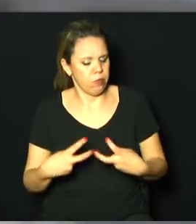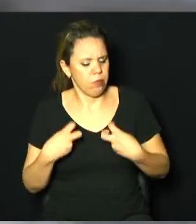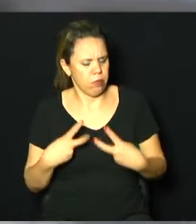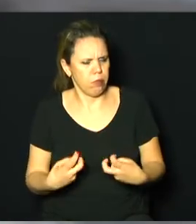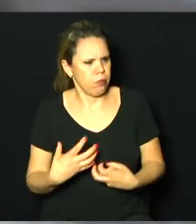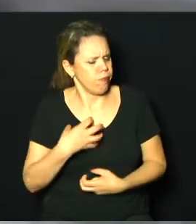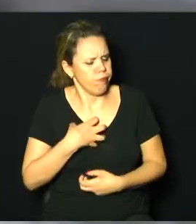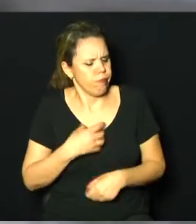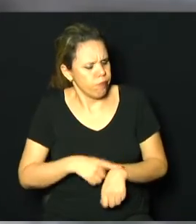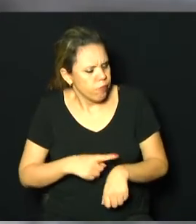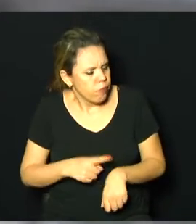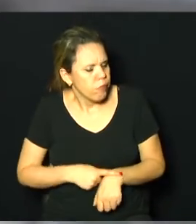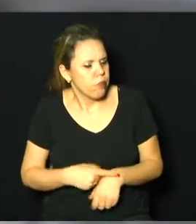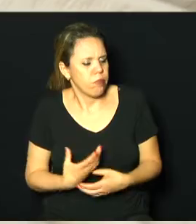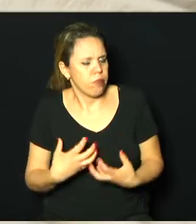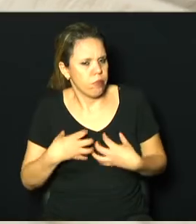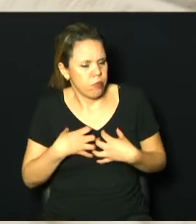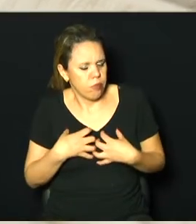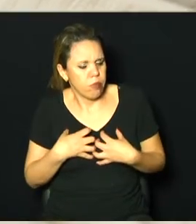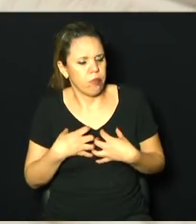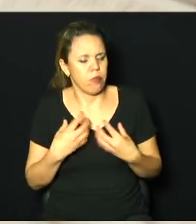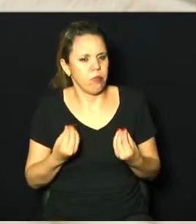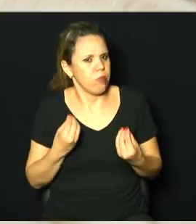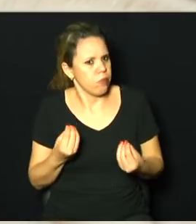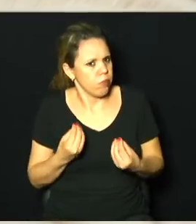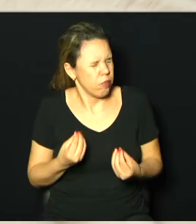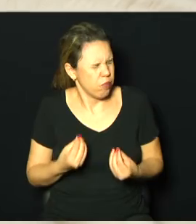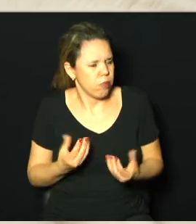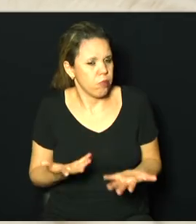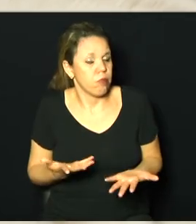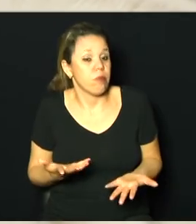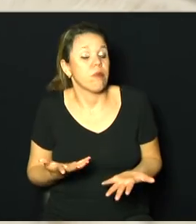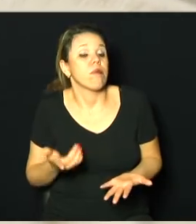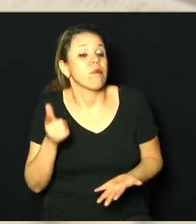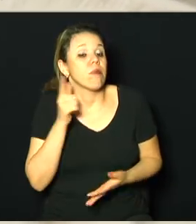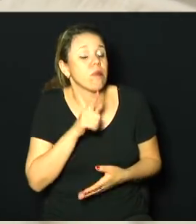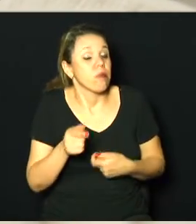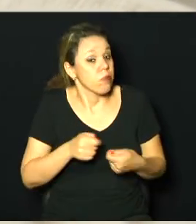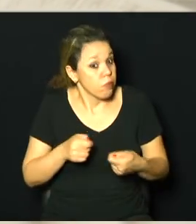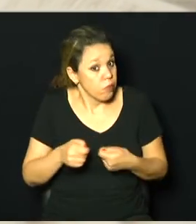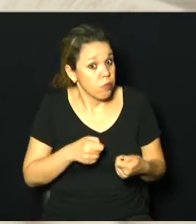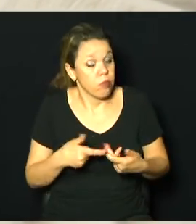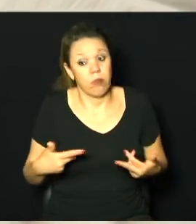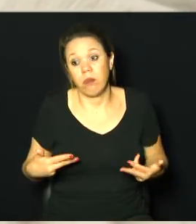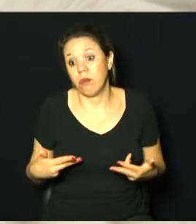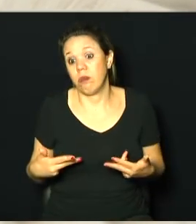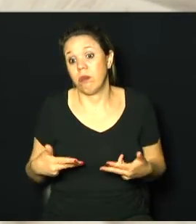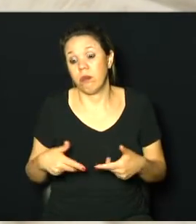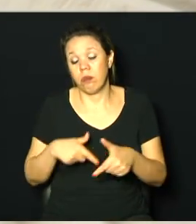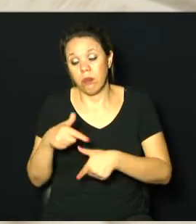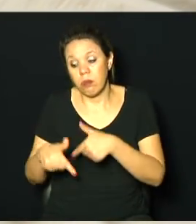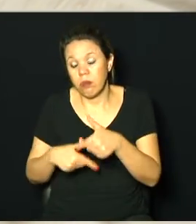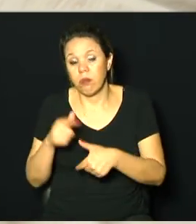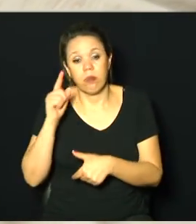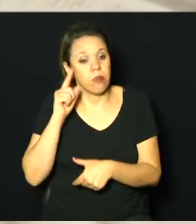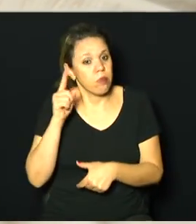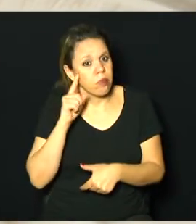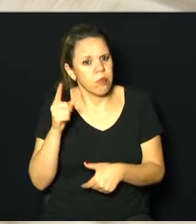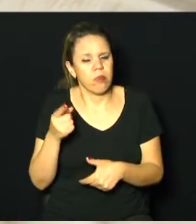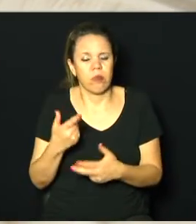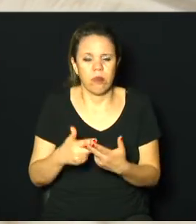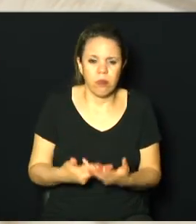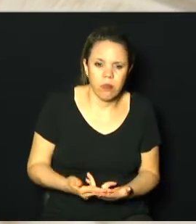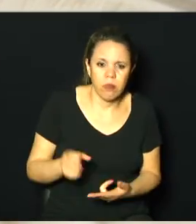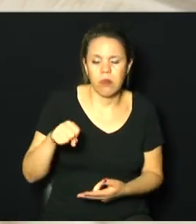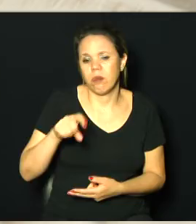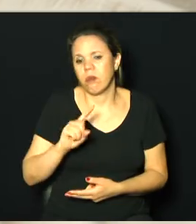sentir assim o meu tempo, perceber, né, como eu tenho lidado com as situações, com as tarefas do dia a dia. Estou mais